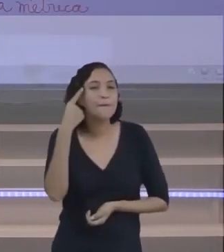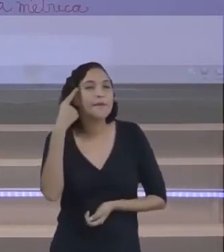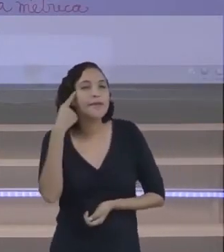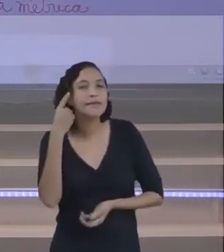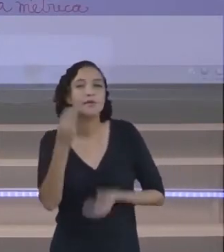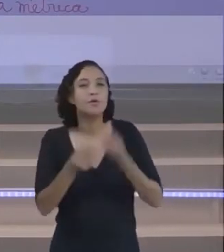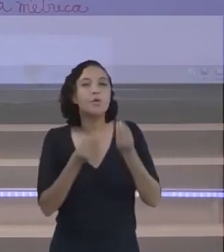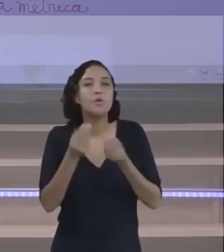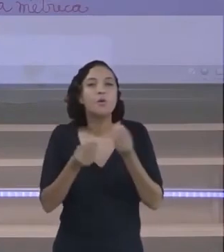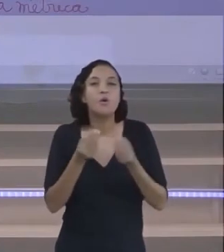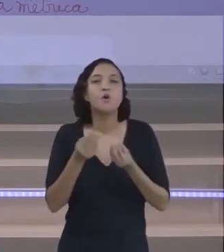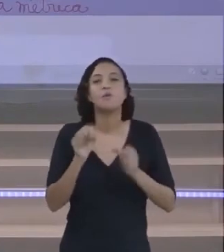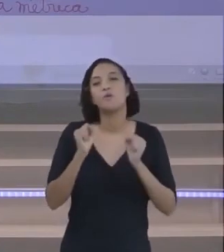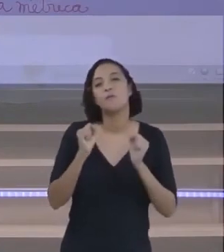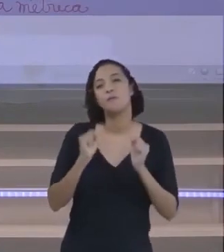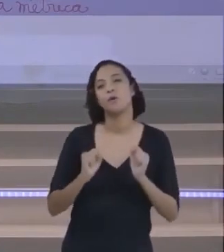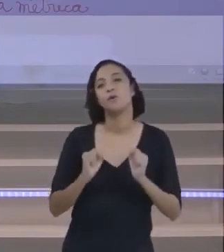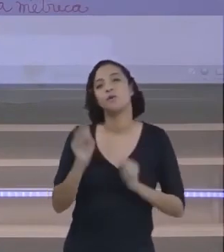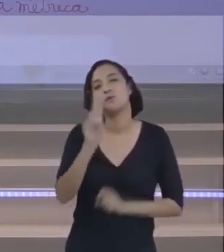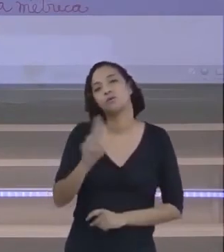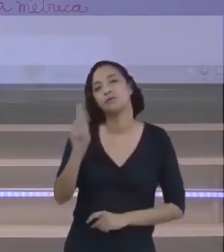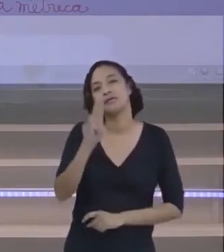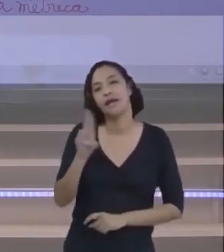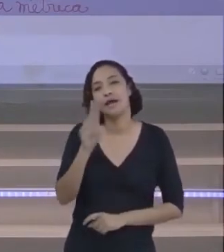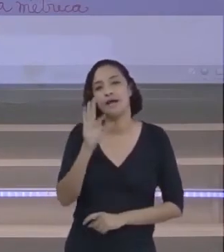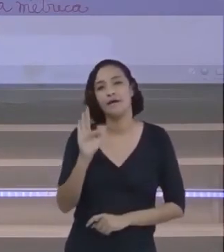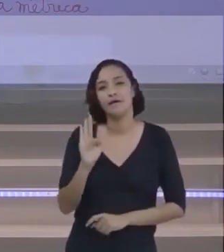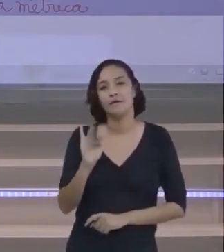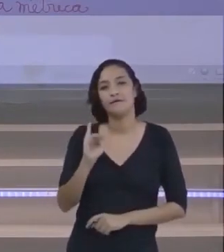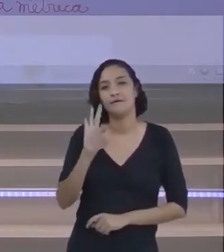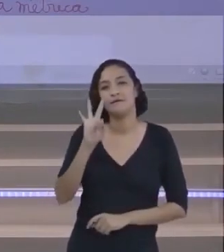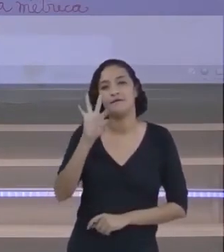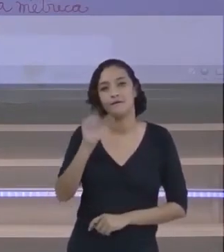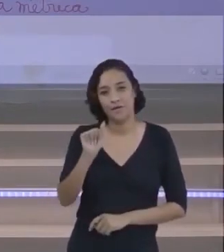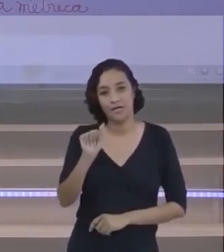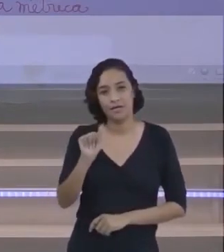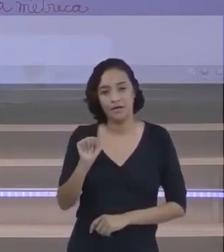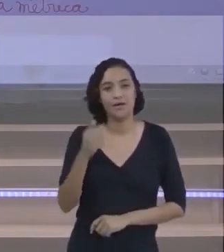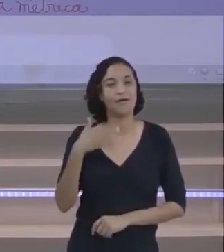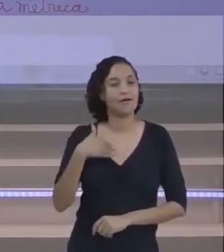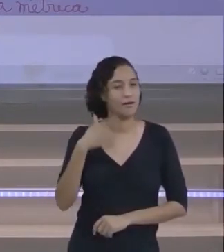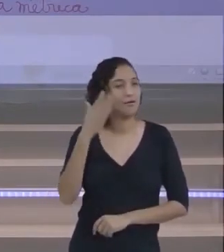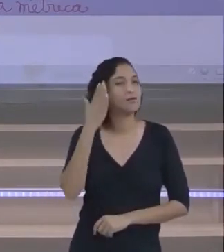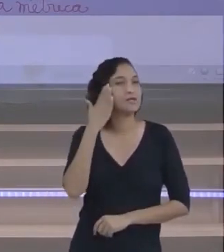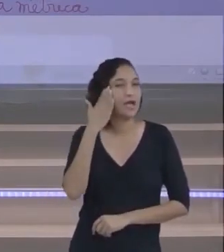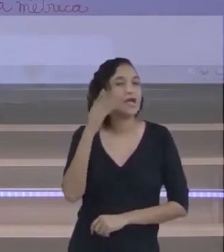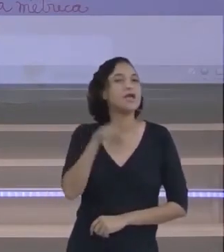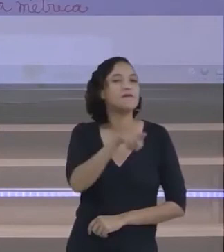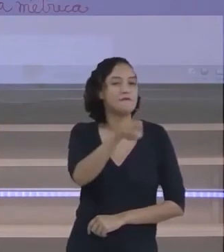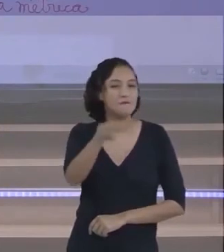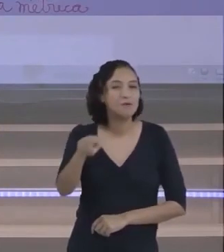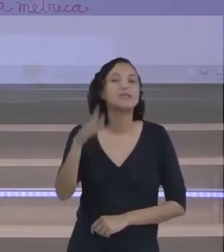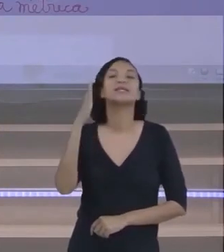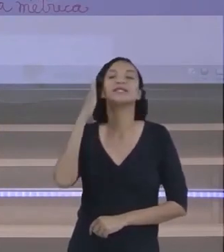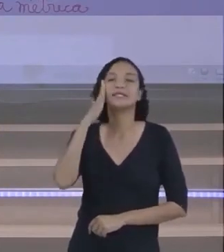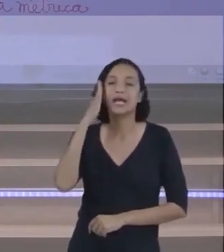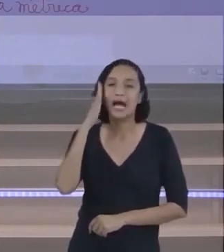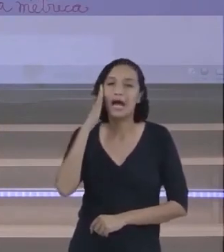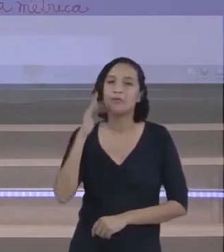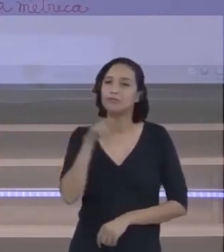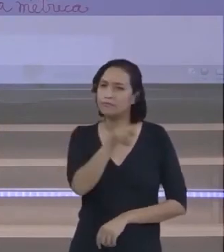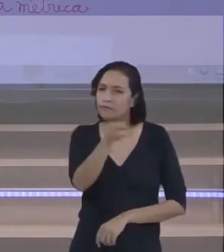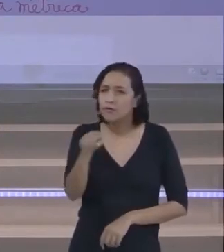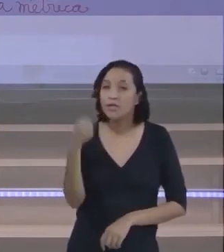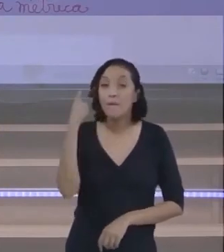fita métrica? Eu sei que vocês sabem muitas coisas que podemos medir com a fita métrica. Vamos lá? O que nós podemos